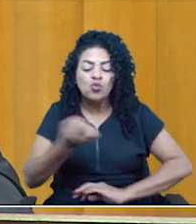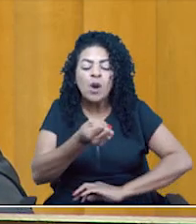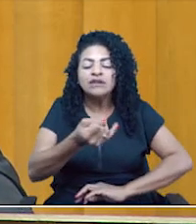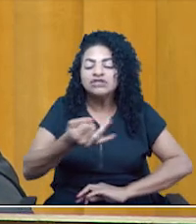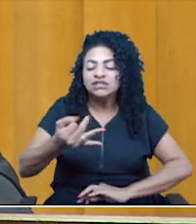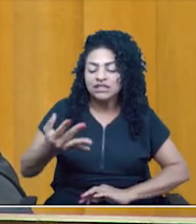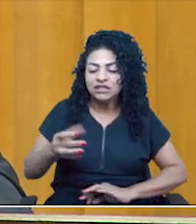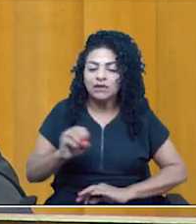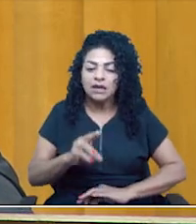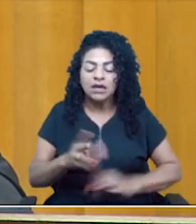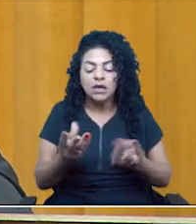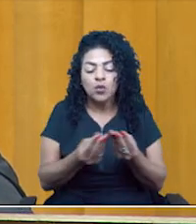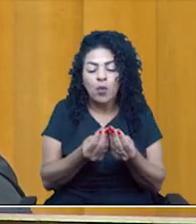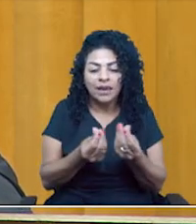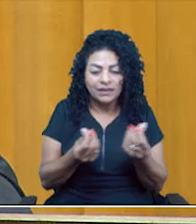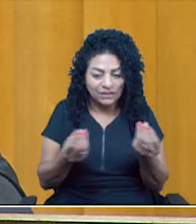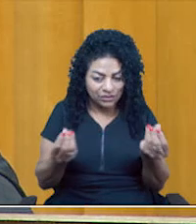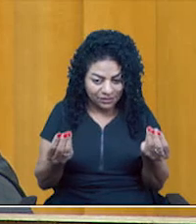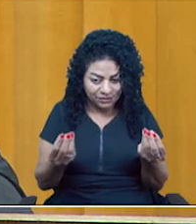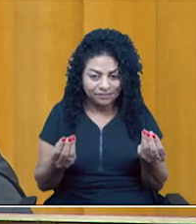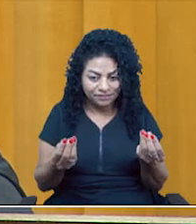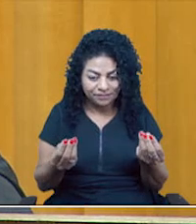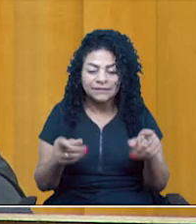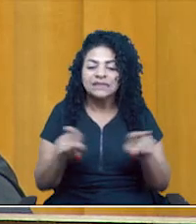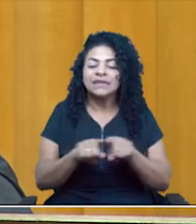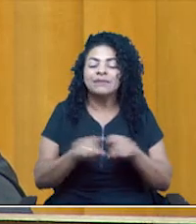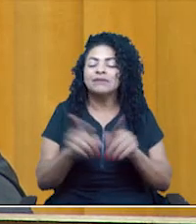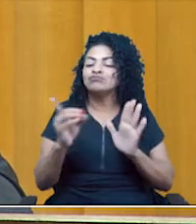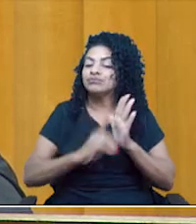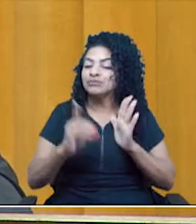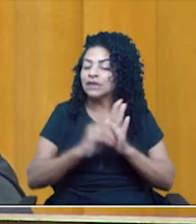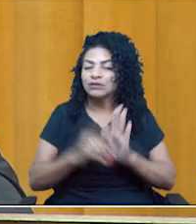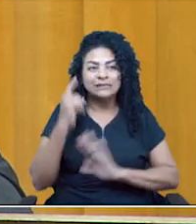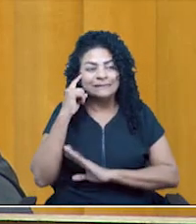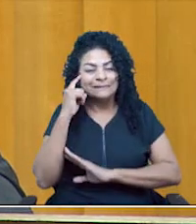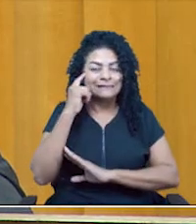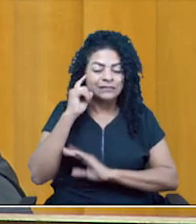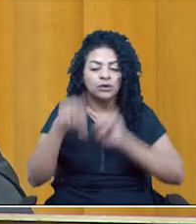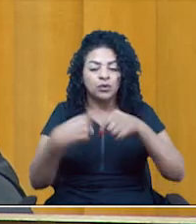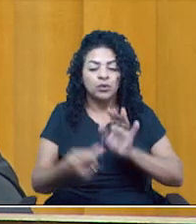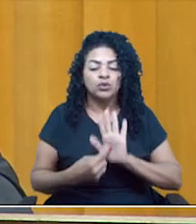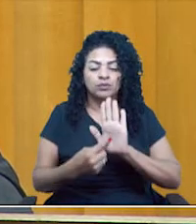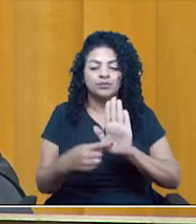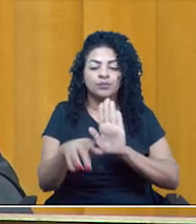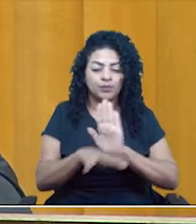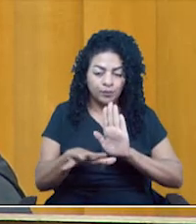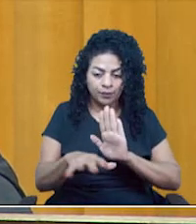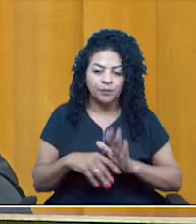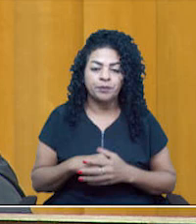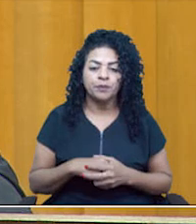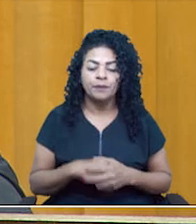acentuado. Mas o que eu queria trazer aqui é um outro dado, é uma outra reflexão. Isso é algo que isoladamente